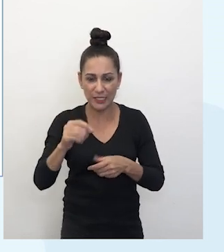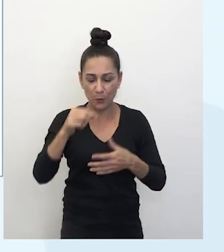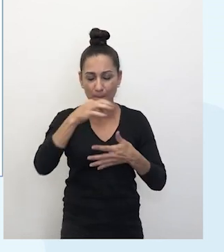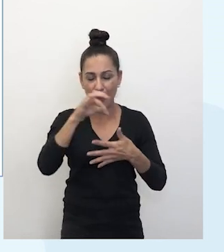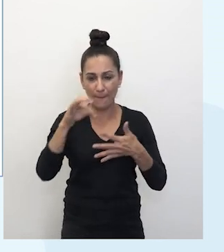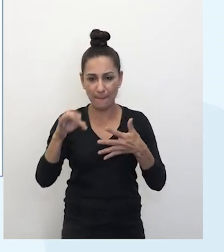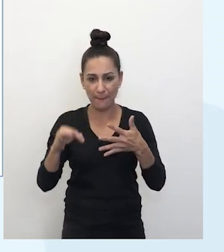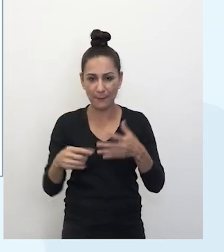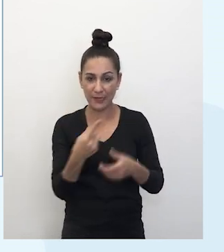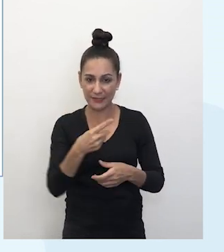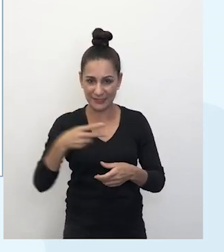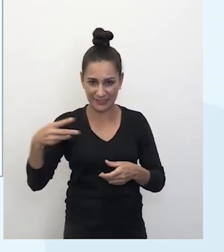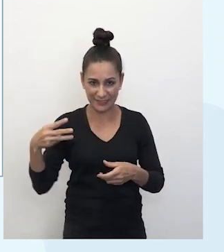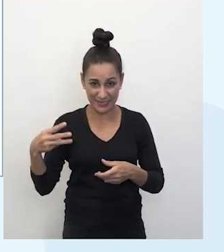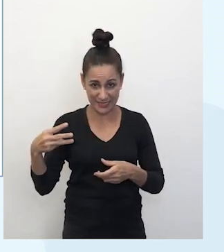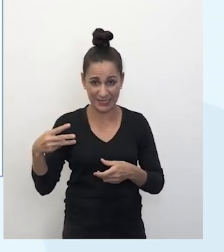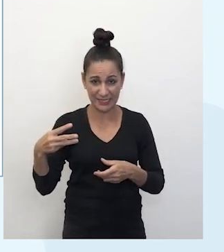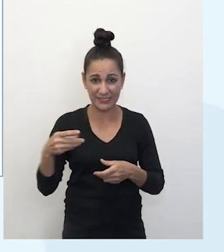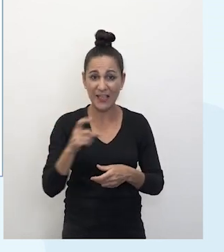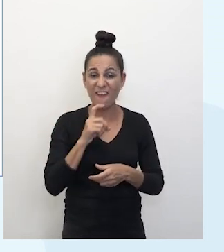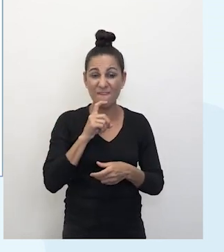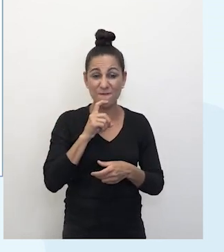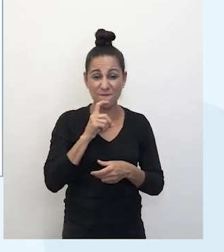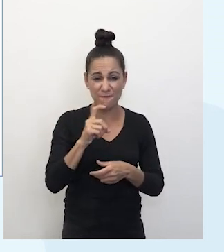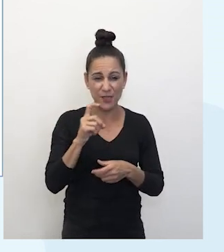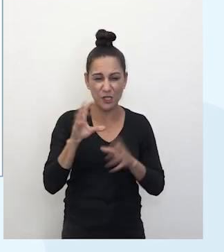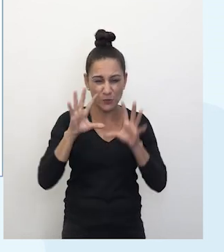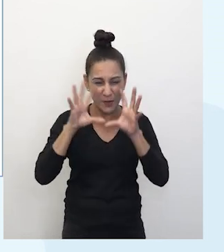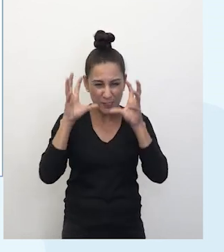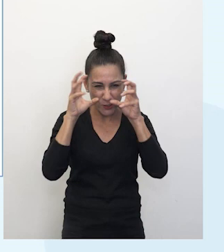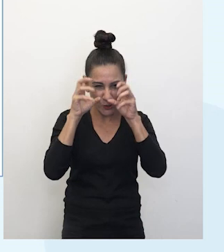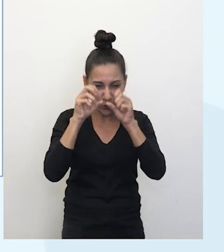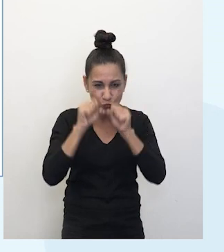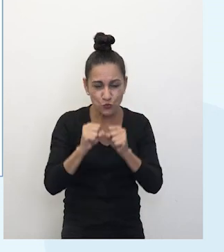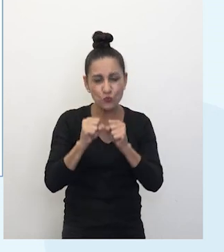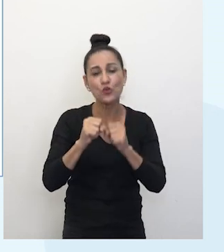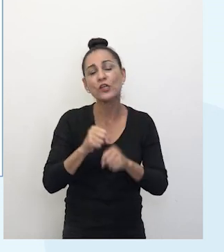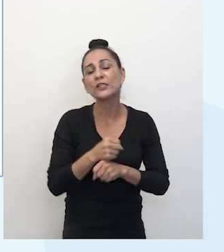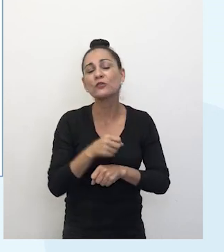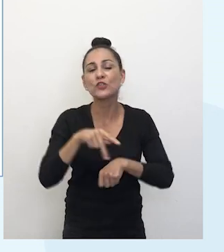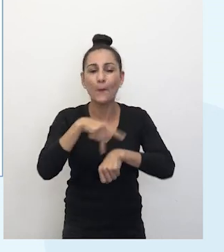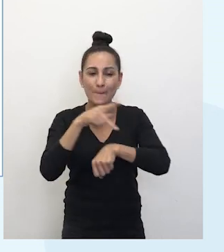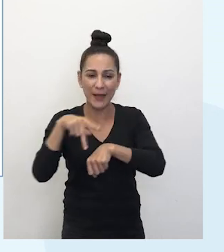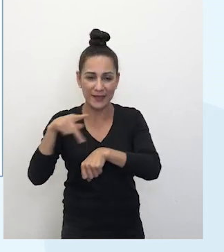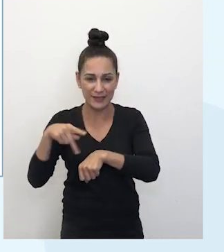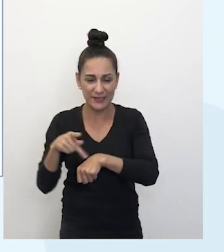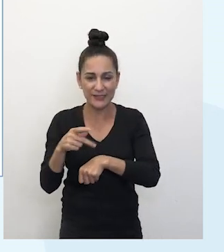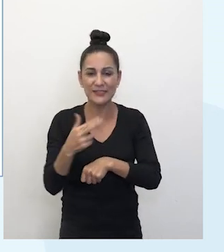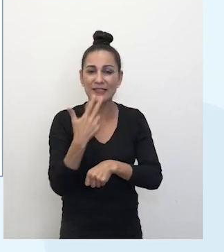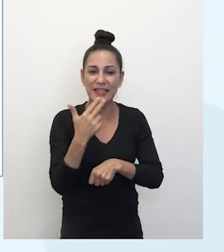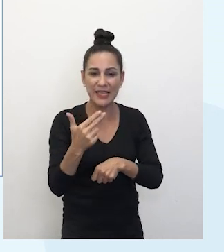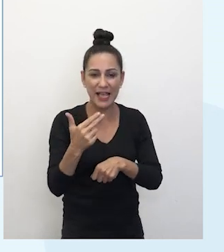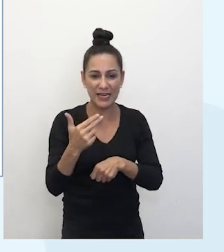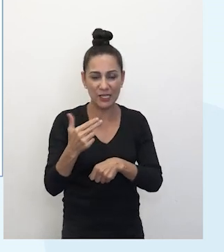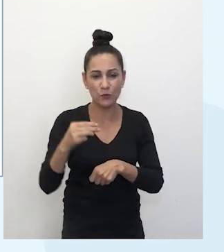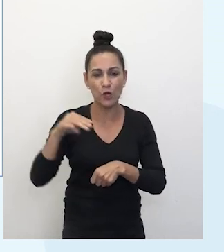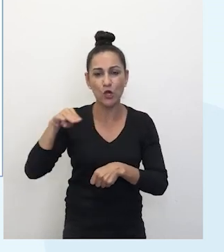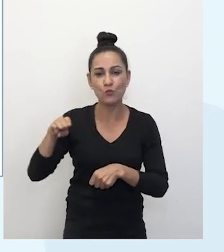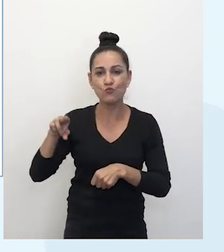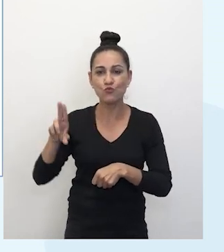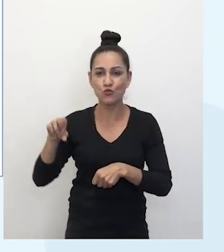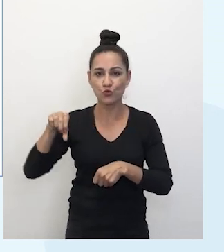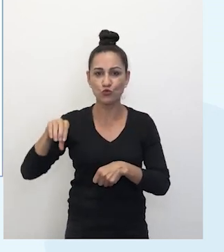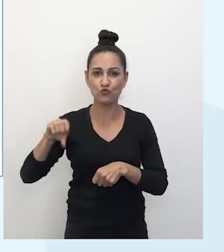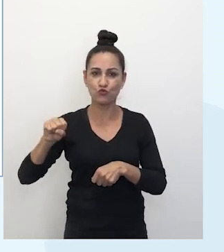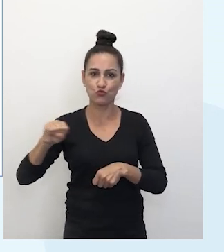os 13 países que estão em verde mais escuro Tá certo então são os países aí que tem a língua muçulmana aí com